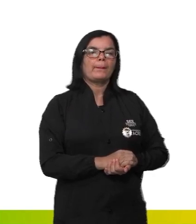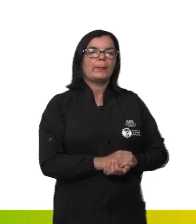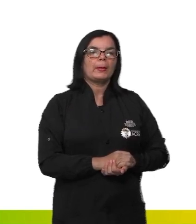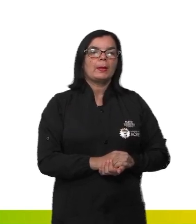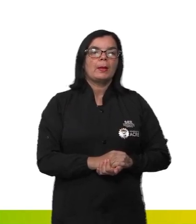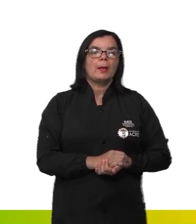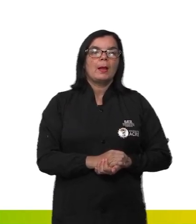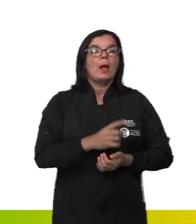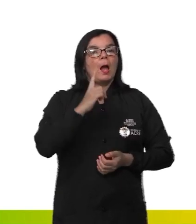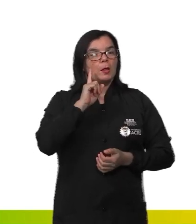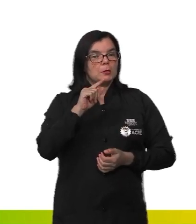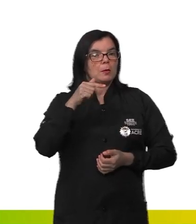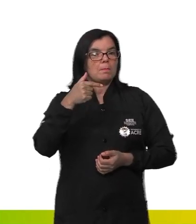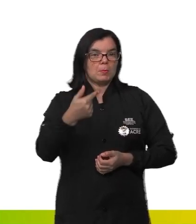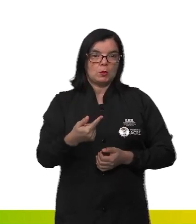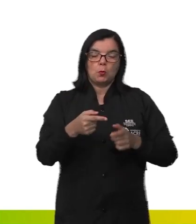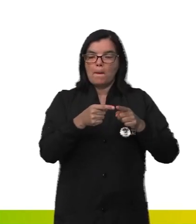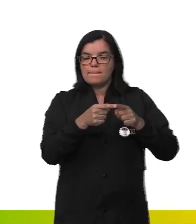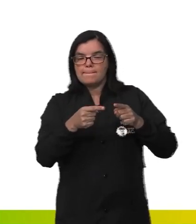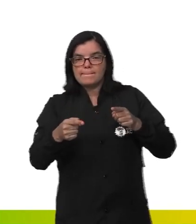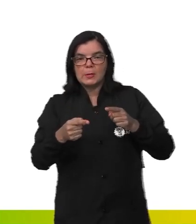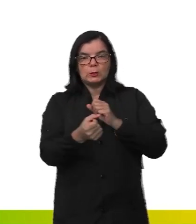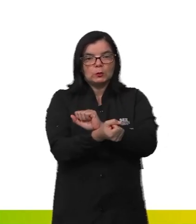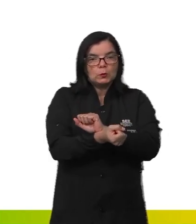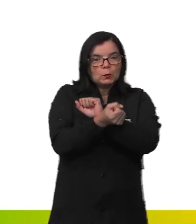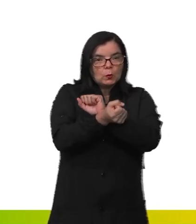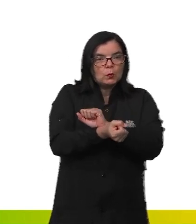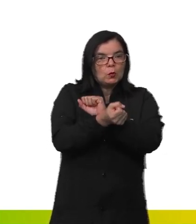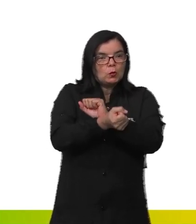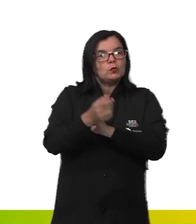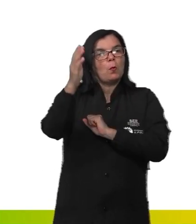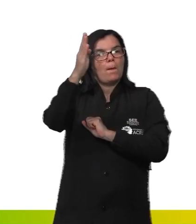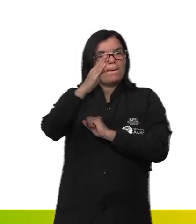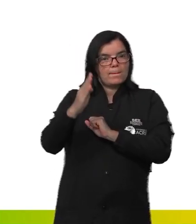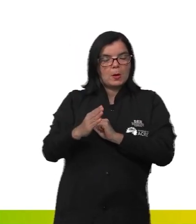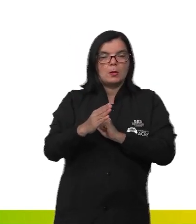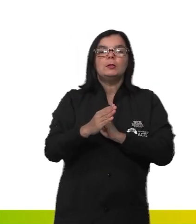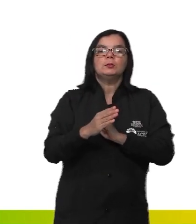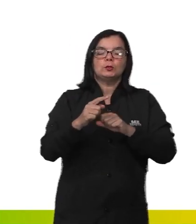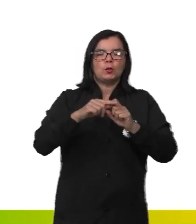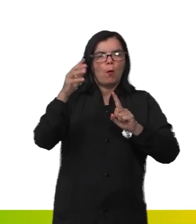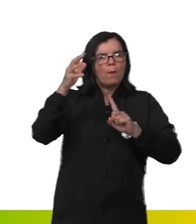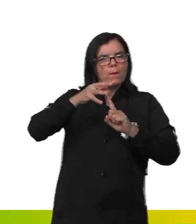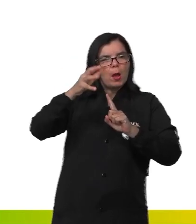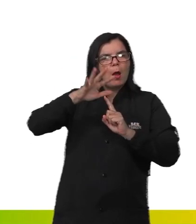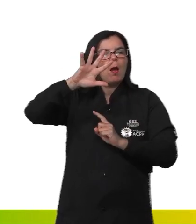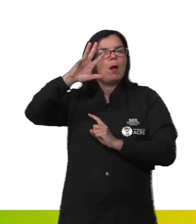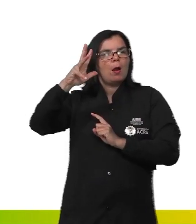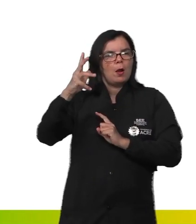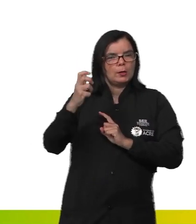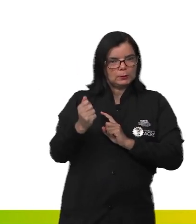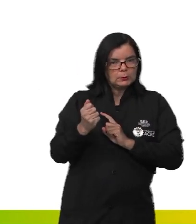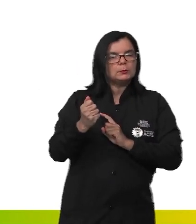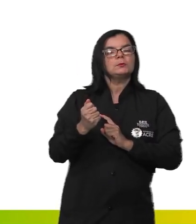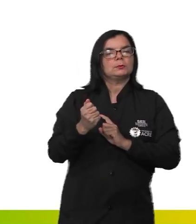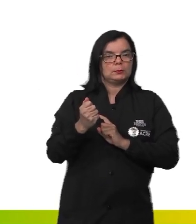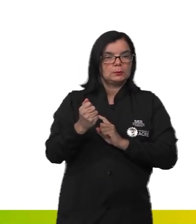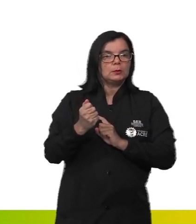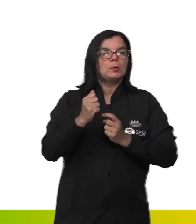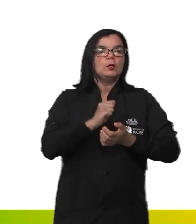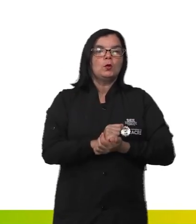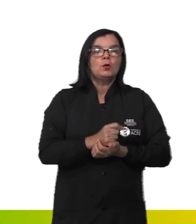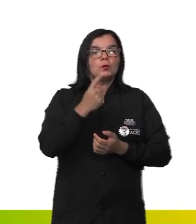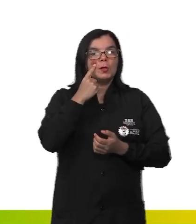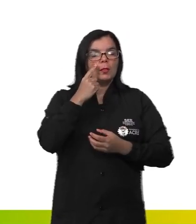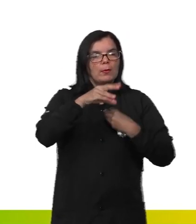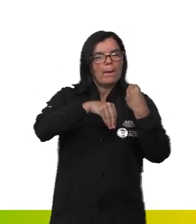Aqui, ó. Ademais, em detrimento do período escravista, o Brasil passa a receber forte influência africana, mais um dos segmentos que a gente já apontou,